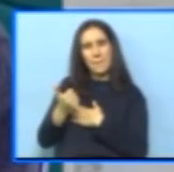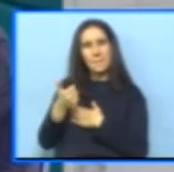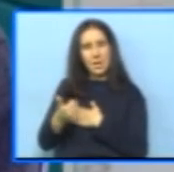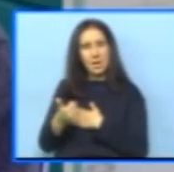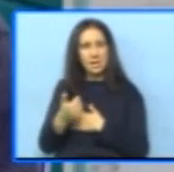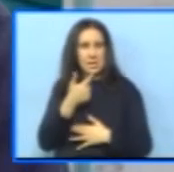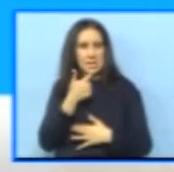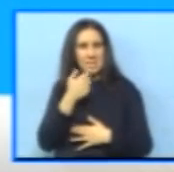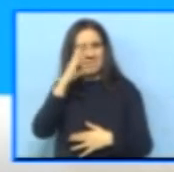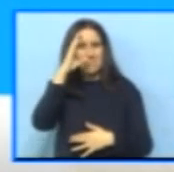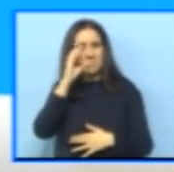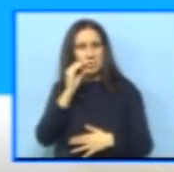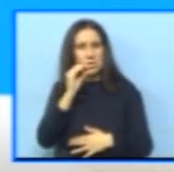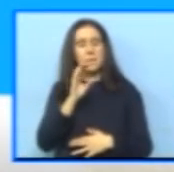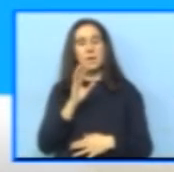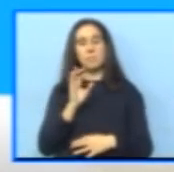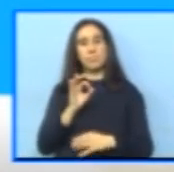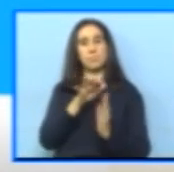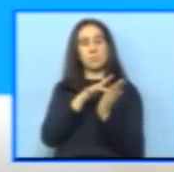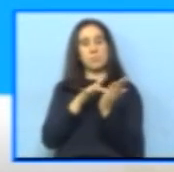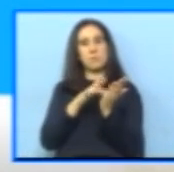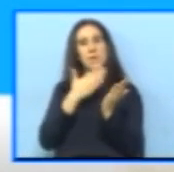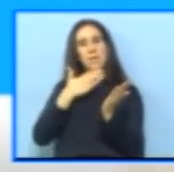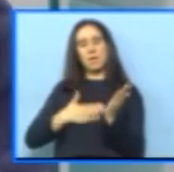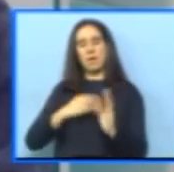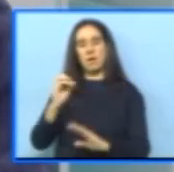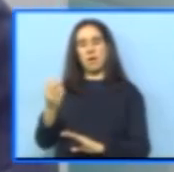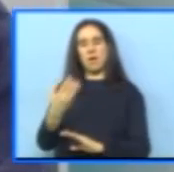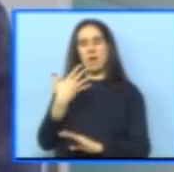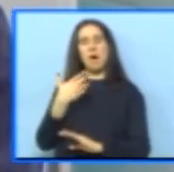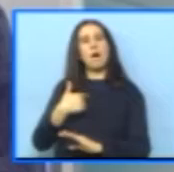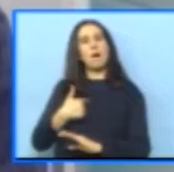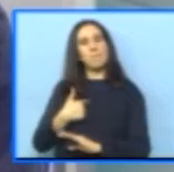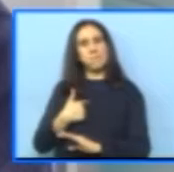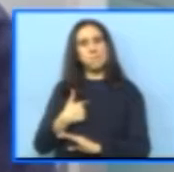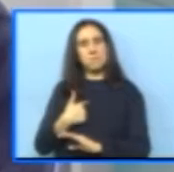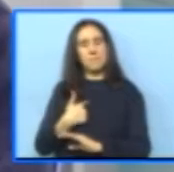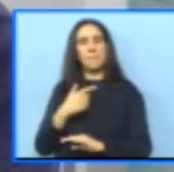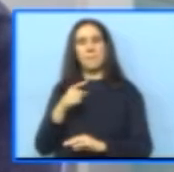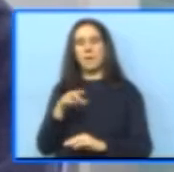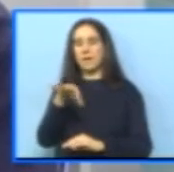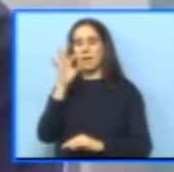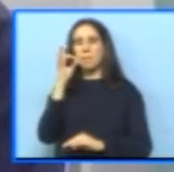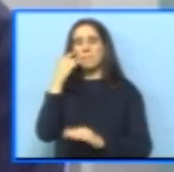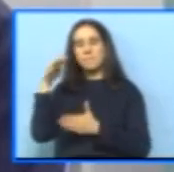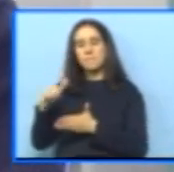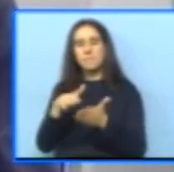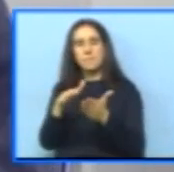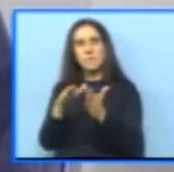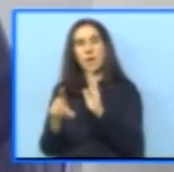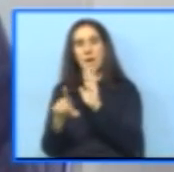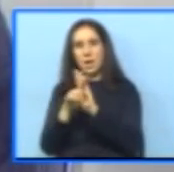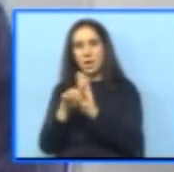a fazer entender. E é isso que o Evangelho vem iluminar, dizer: este caminho da opção pela lei é caminho da